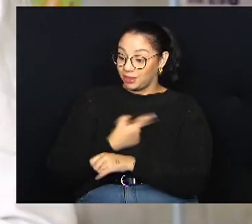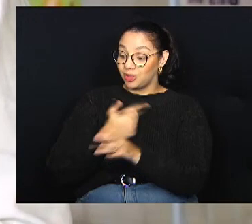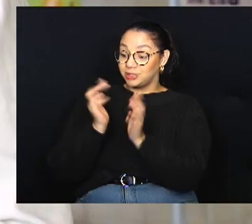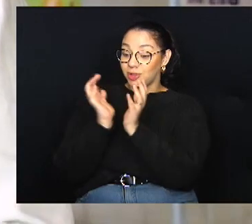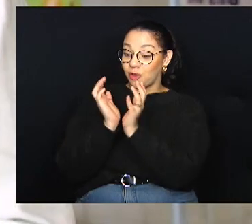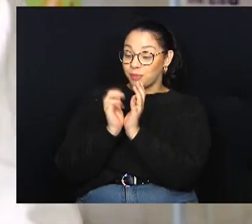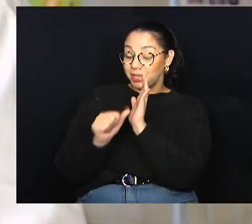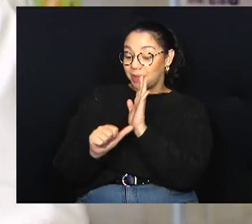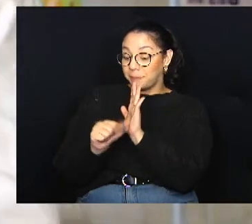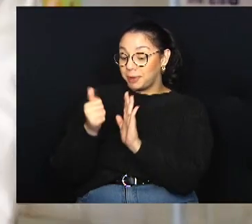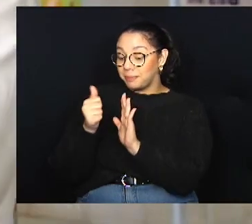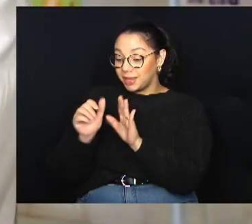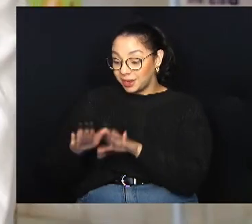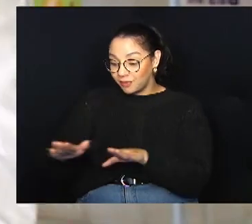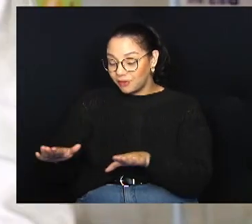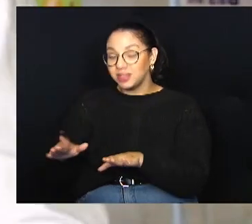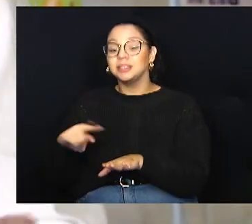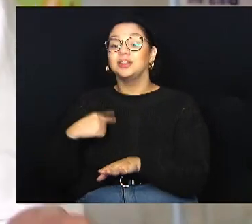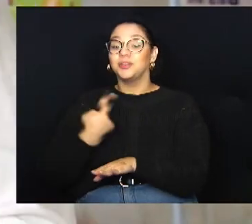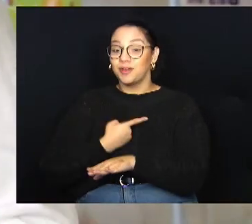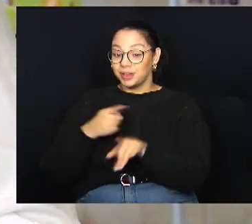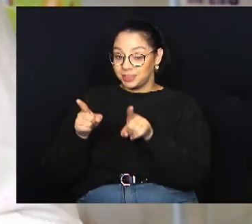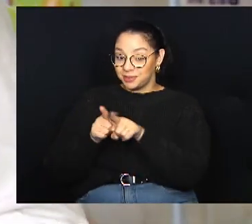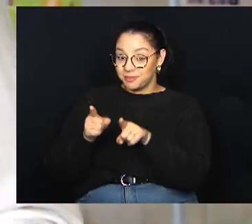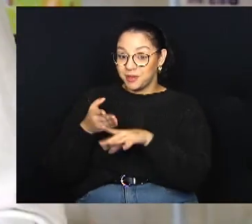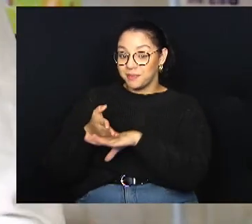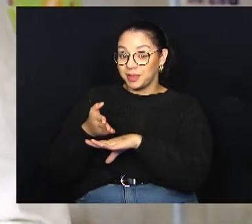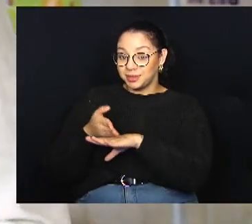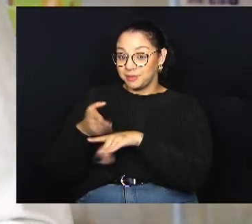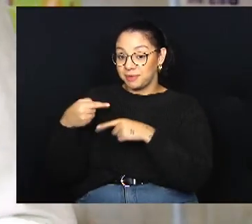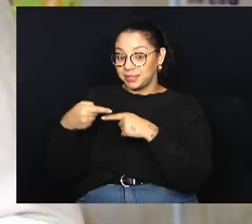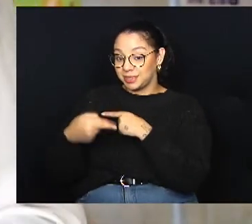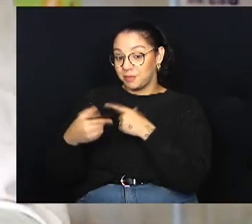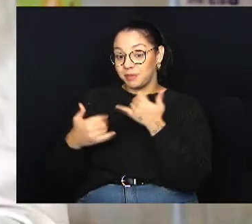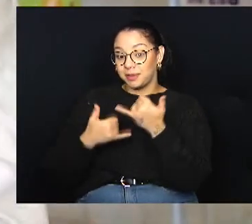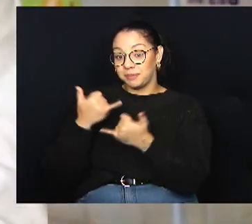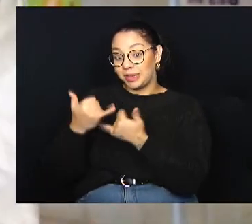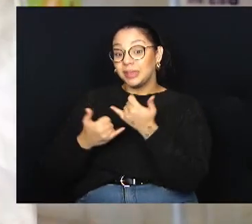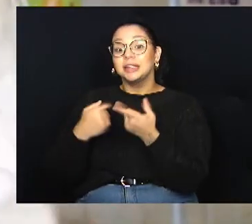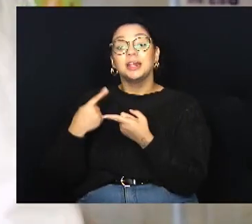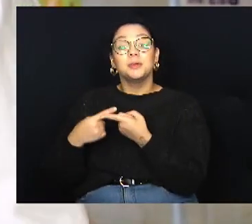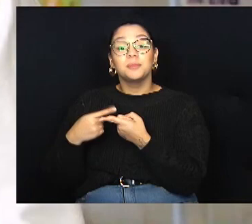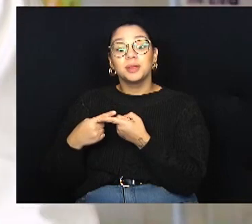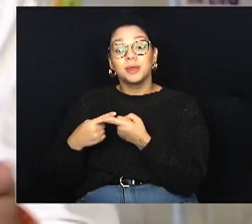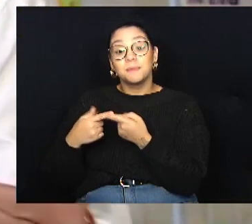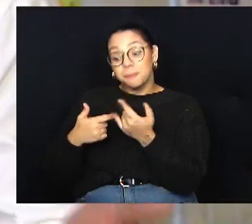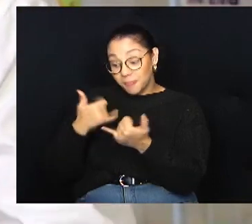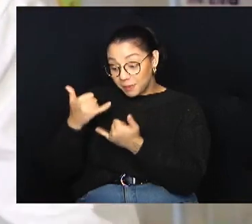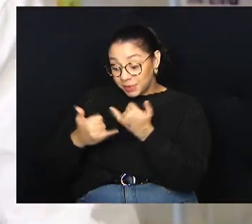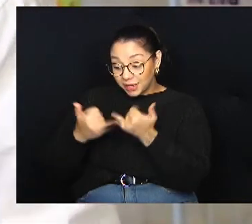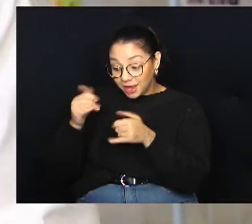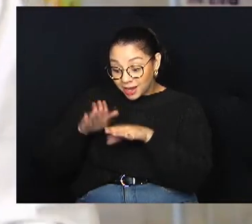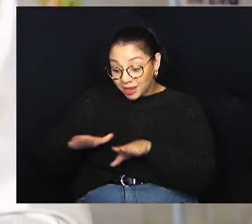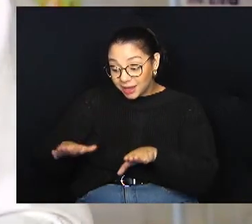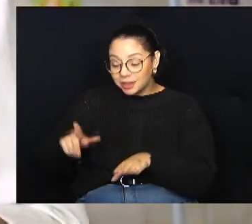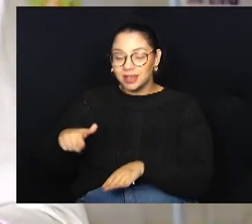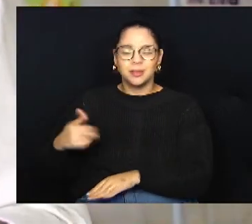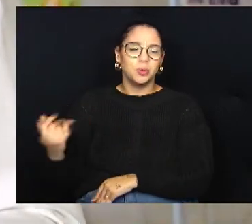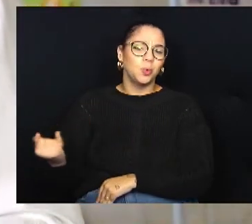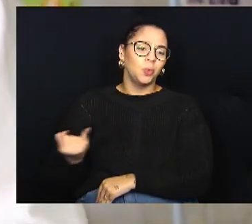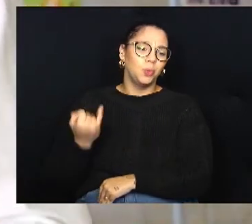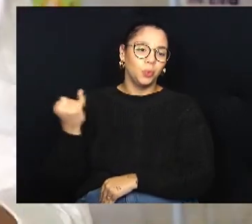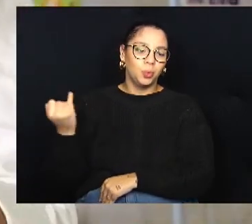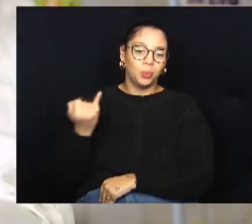infância, a gente também participa dessa Semana do Brincar, porque o brincar para a criança é fundamental. O brincar